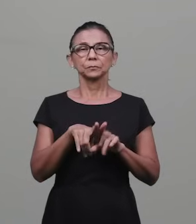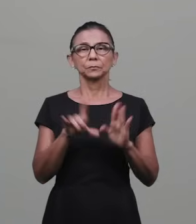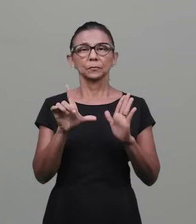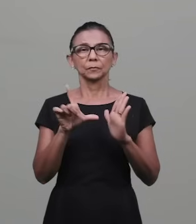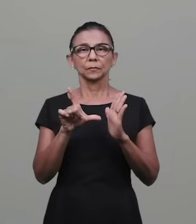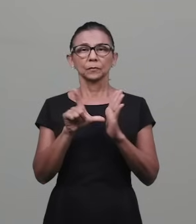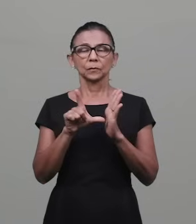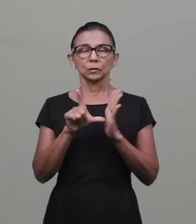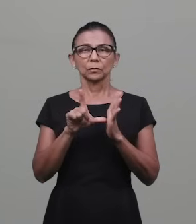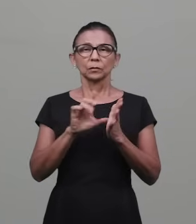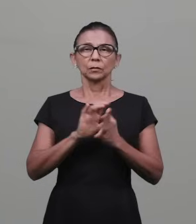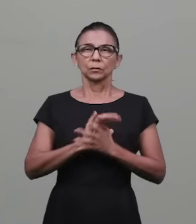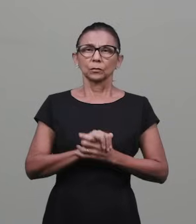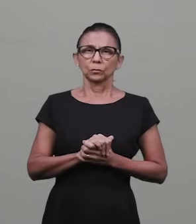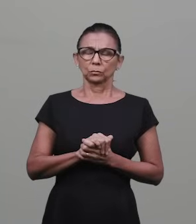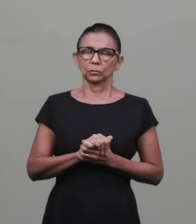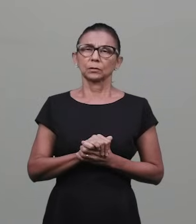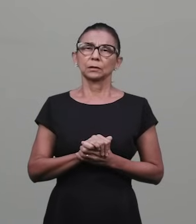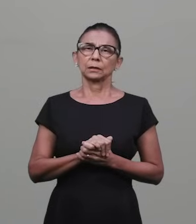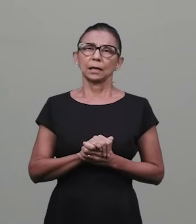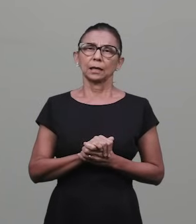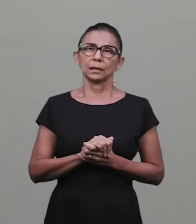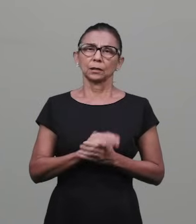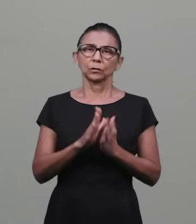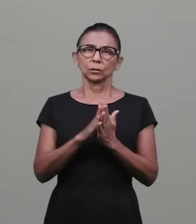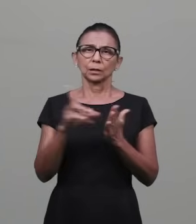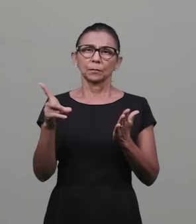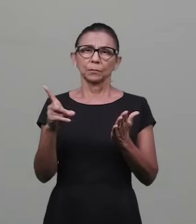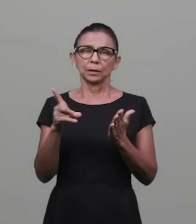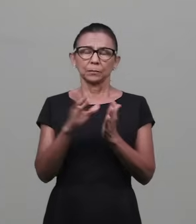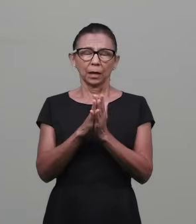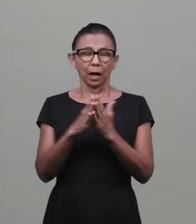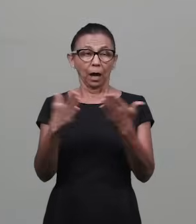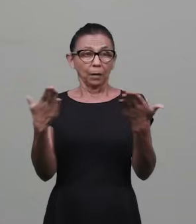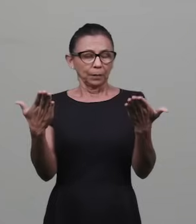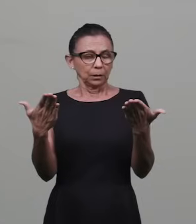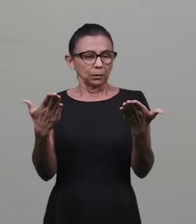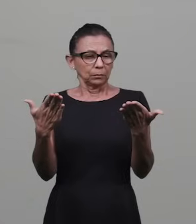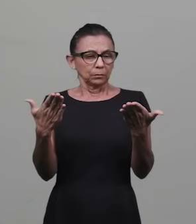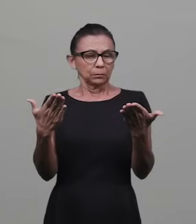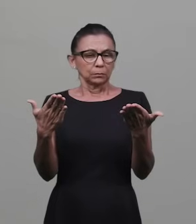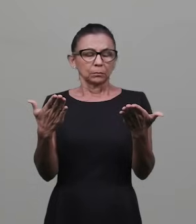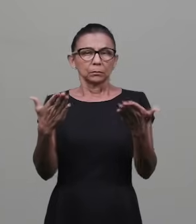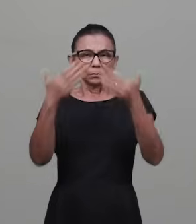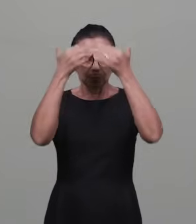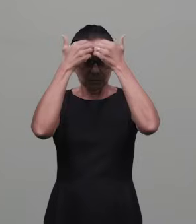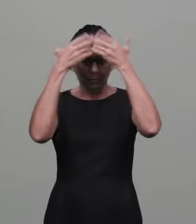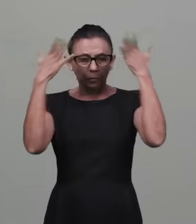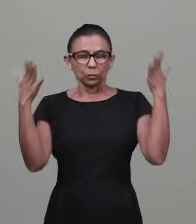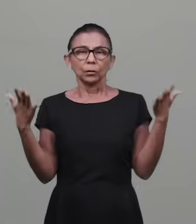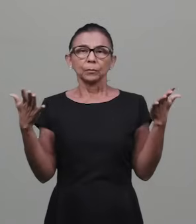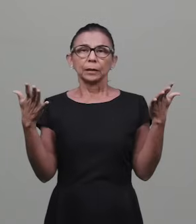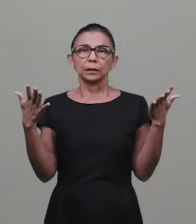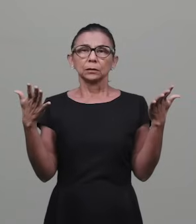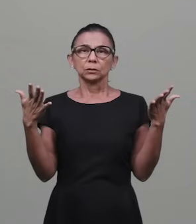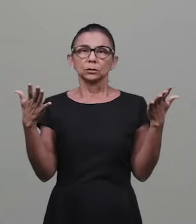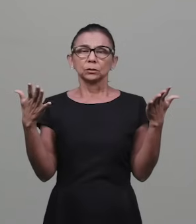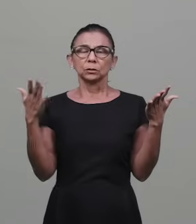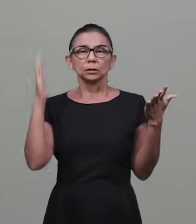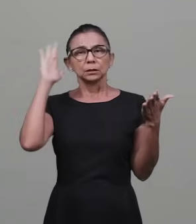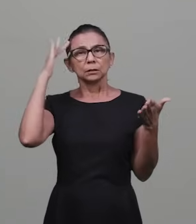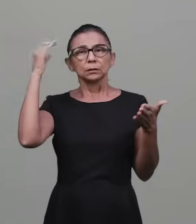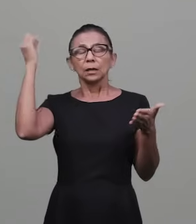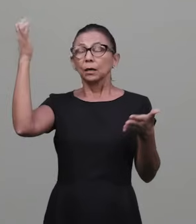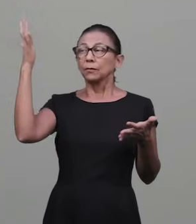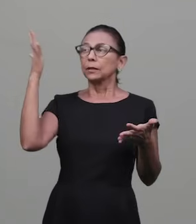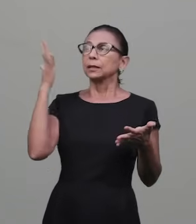abrindo a palavra em Romanos 1,17, que ele foi descobrir, como diz, iluminou a mente dele, uma revelação, ele pôde descobrir a